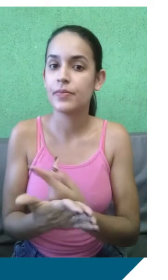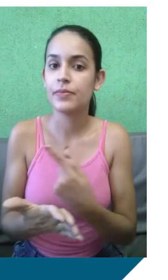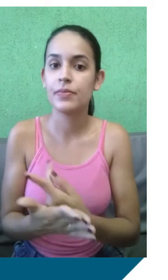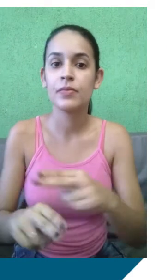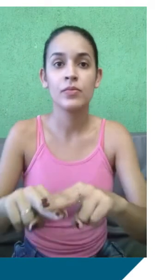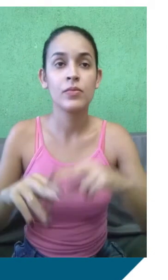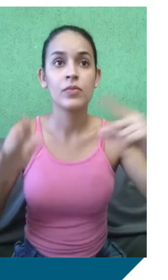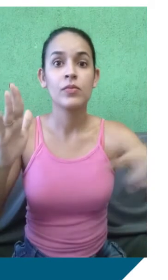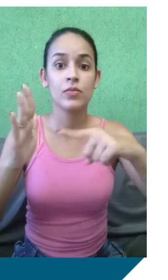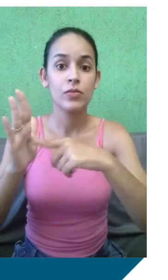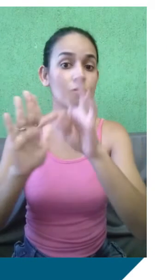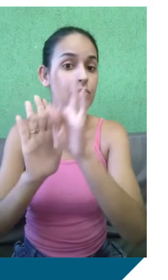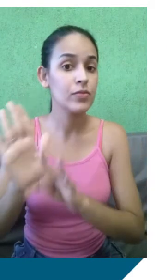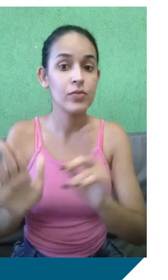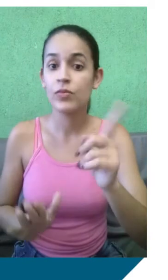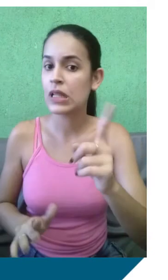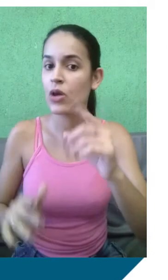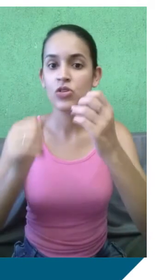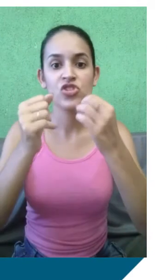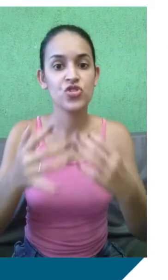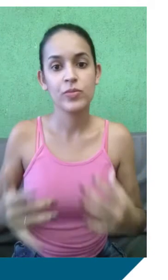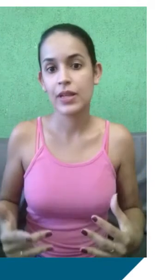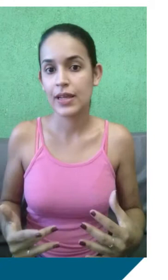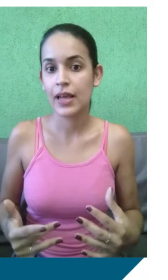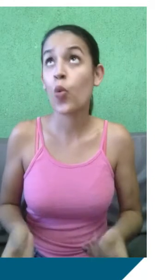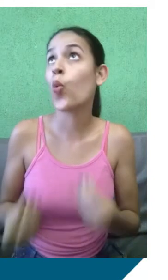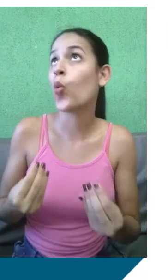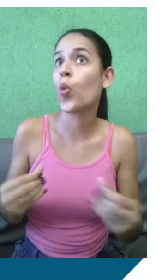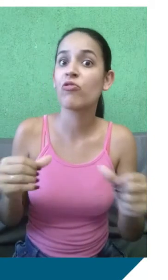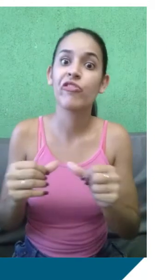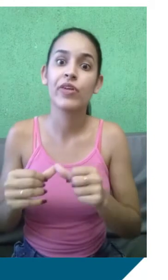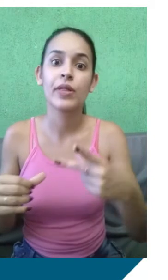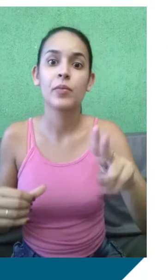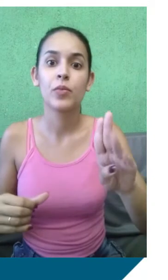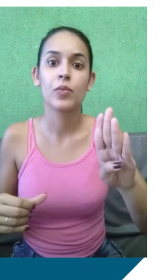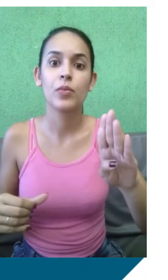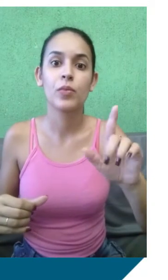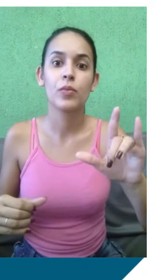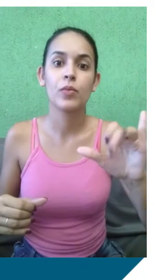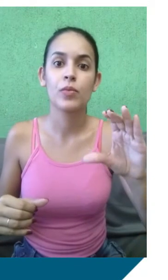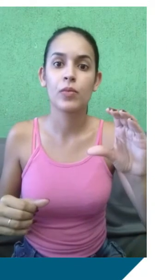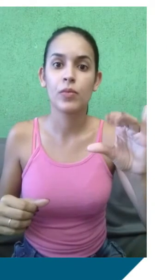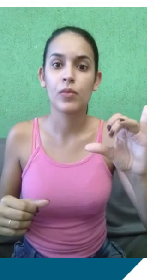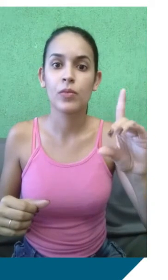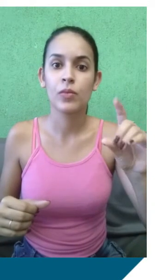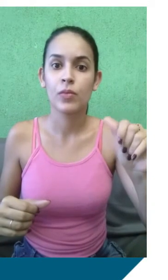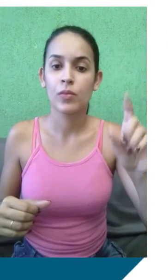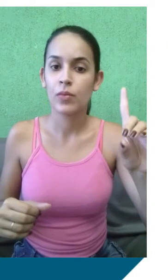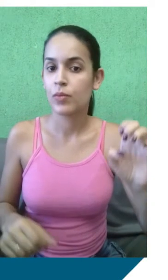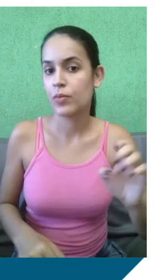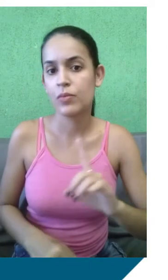está errada, porque o objetivo do texto não é explicar como é feita a publicidade na forma de anúncios de